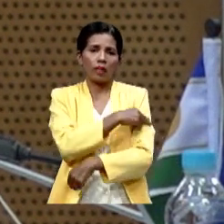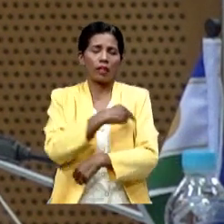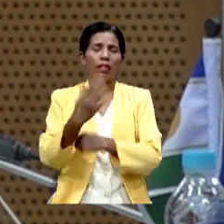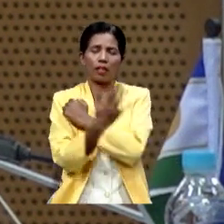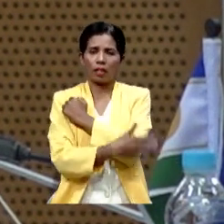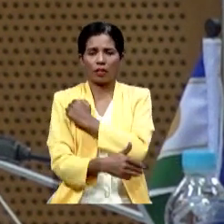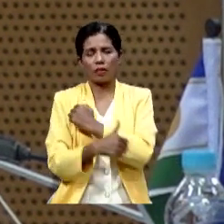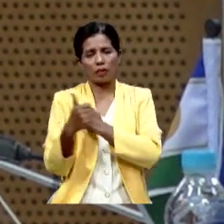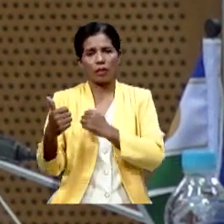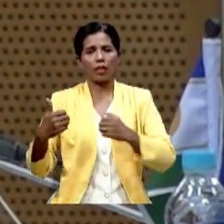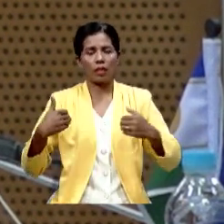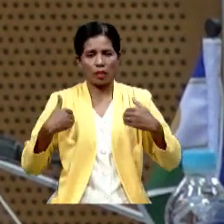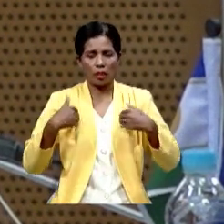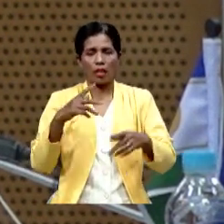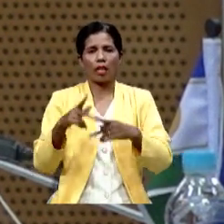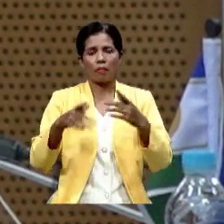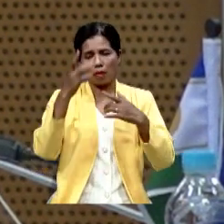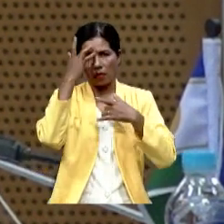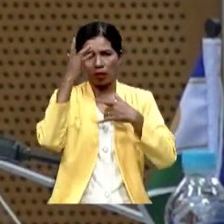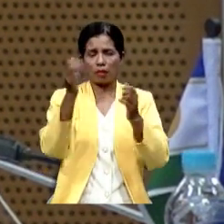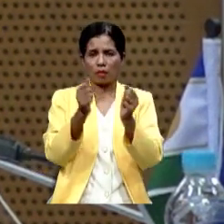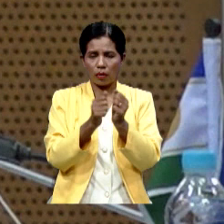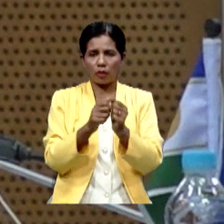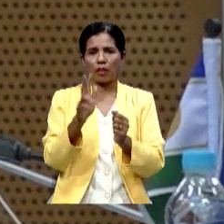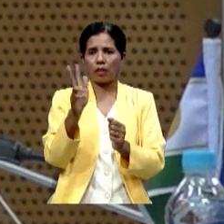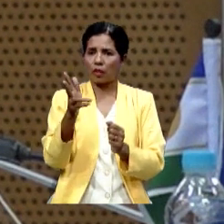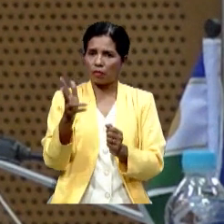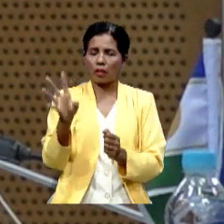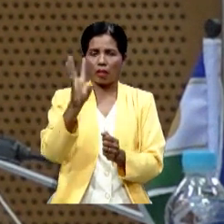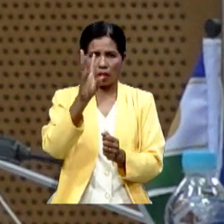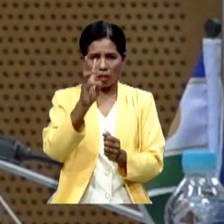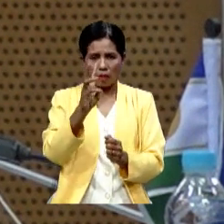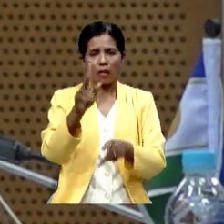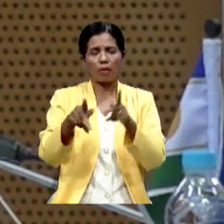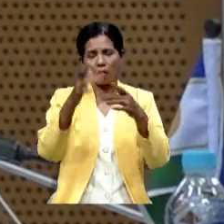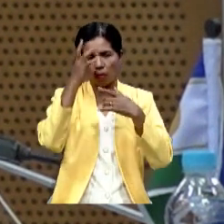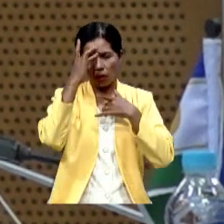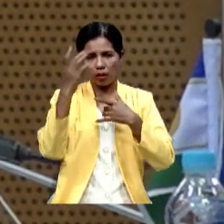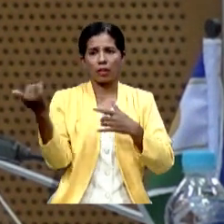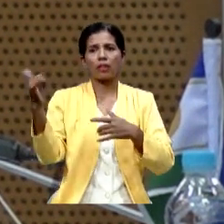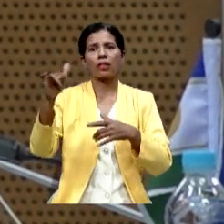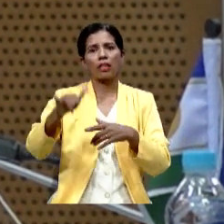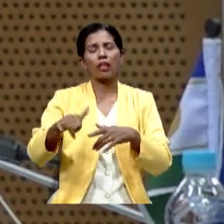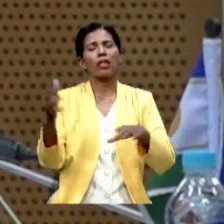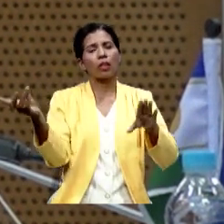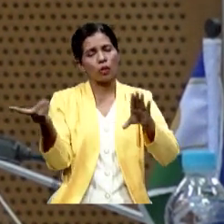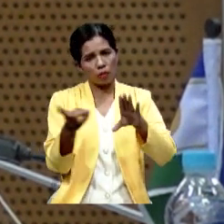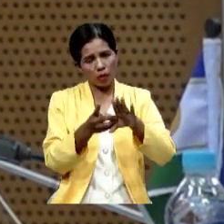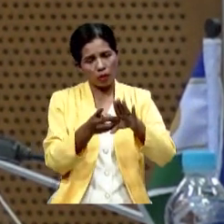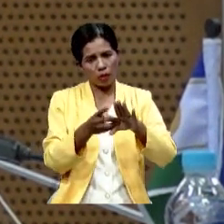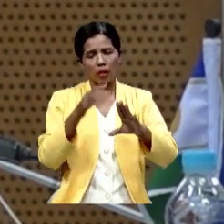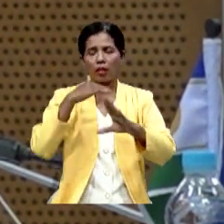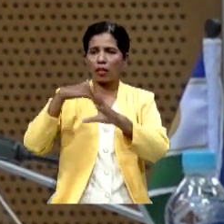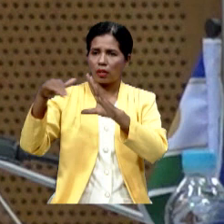E paciente hamoto 36 pacientes nebe mak minha documentos haruka ona baiha